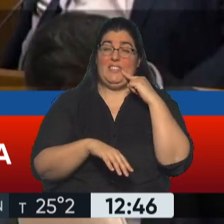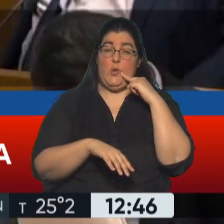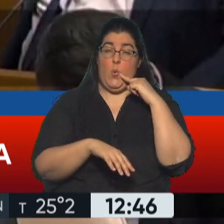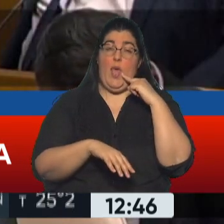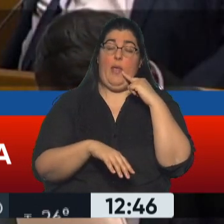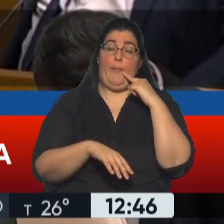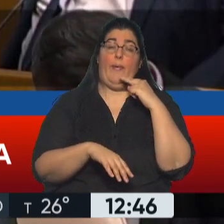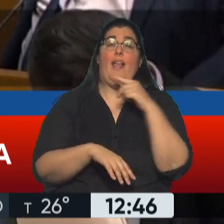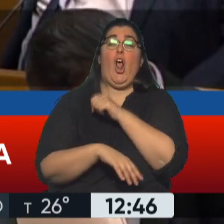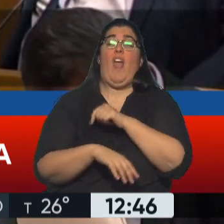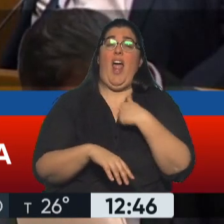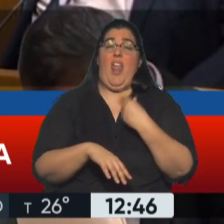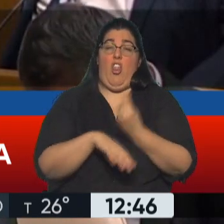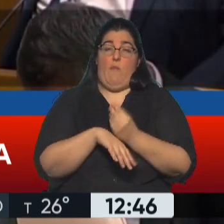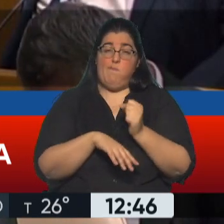de 2019.